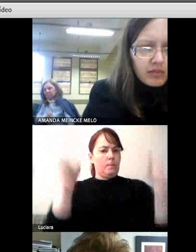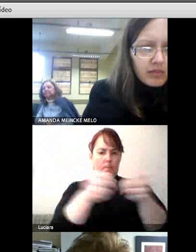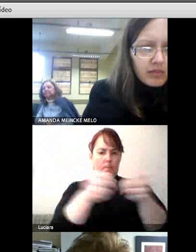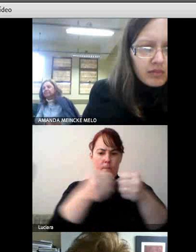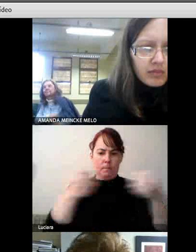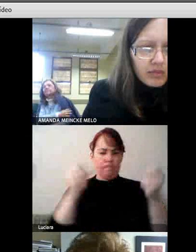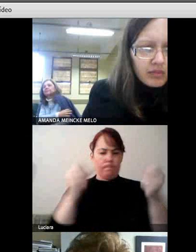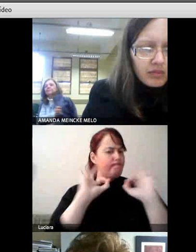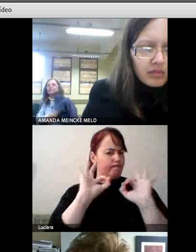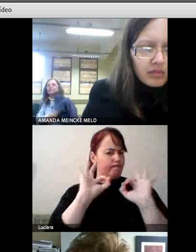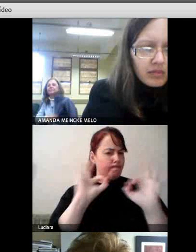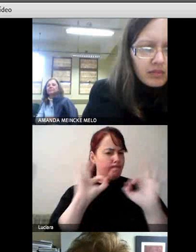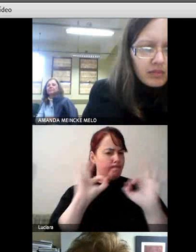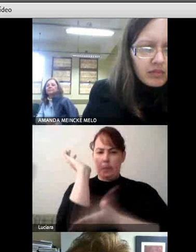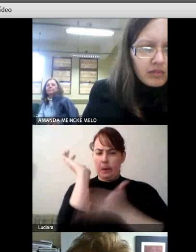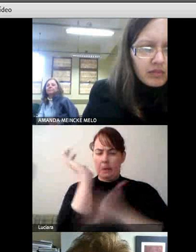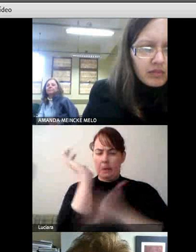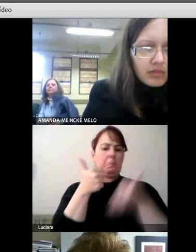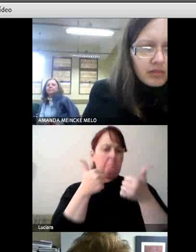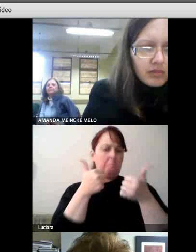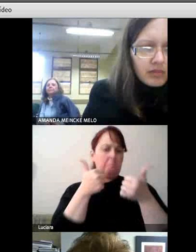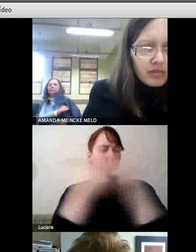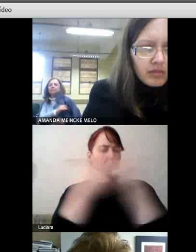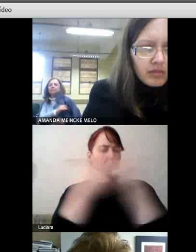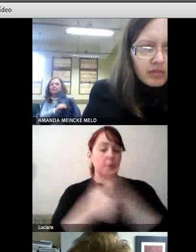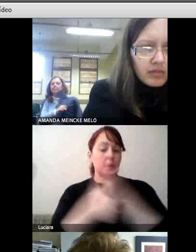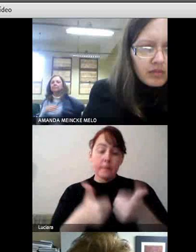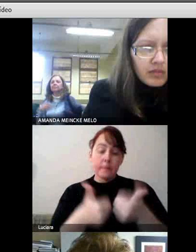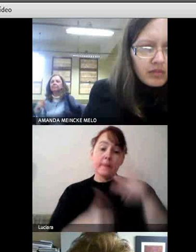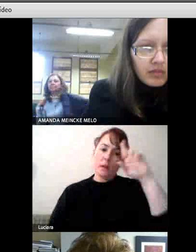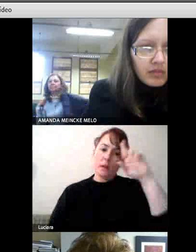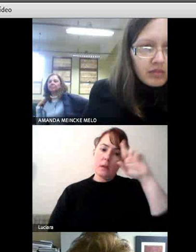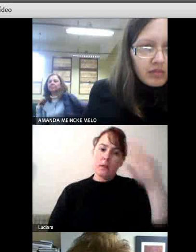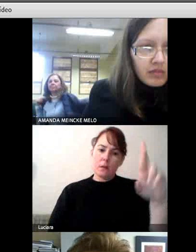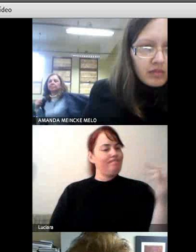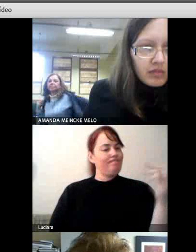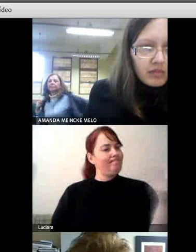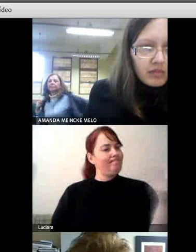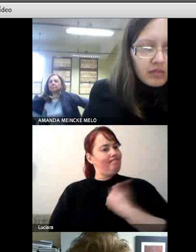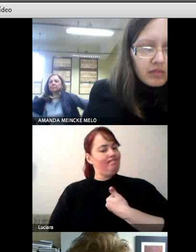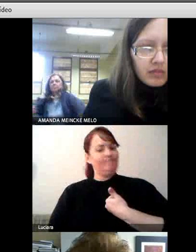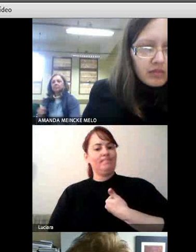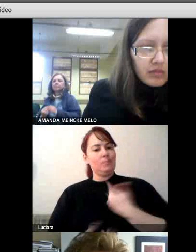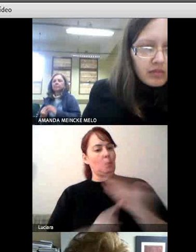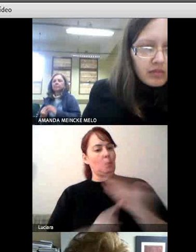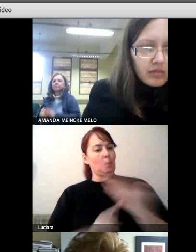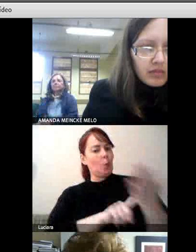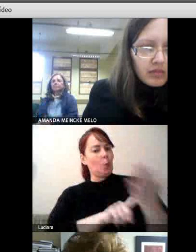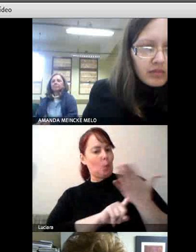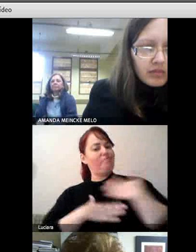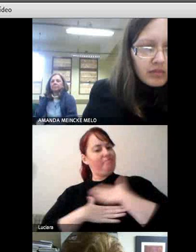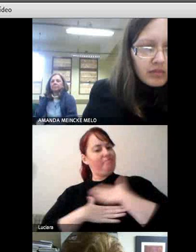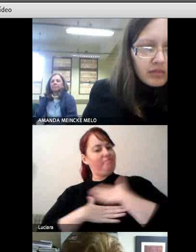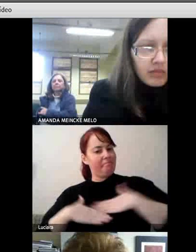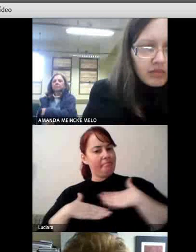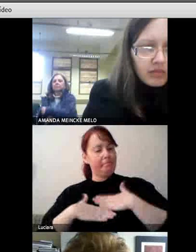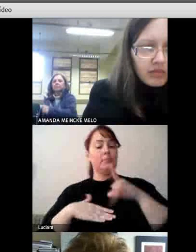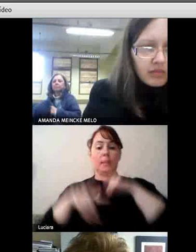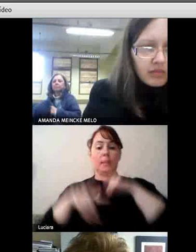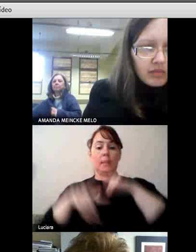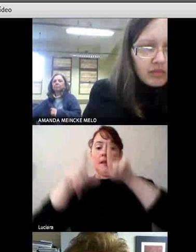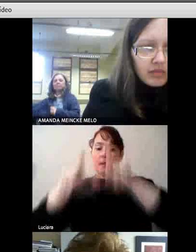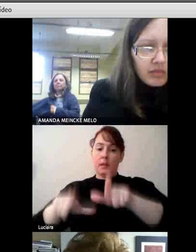tem professor que diz assim, eu não quero saber de computadores na sala de aula. Nós visitamos há 2 meses